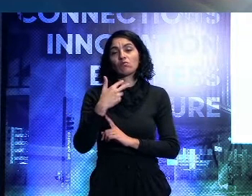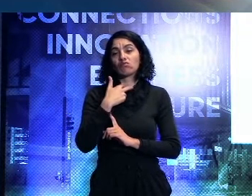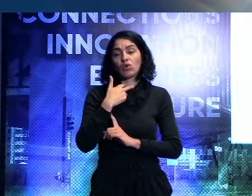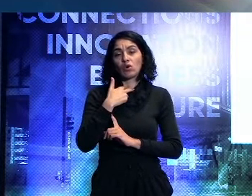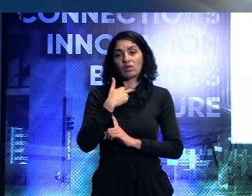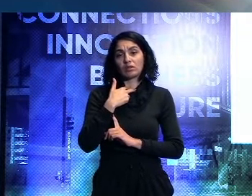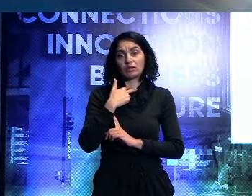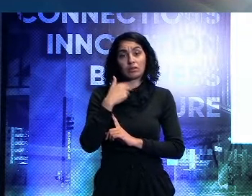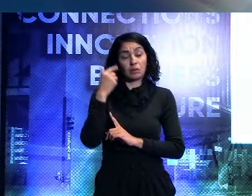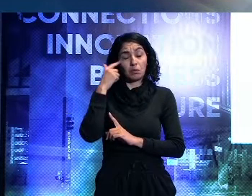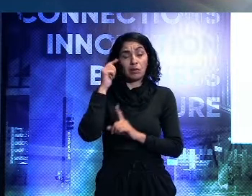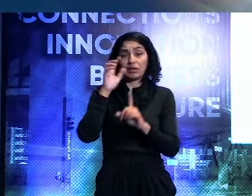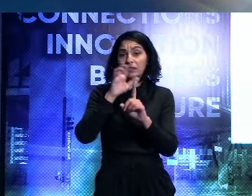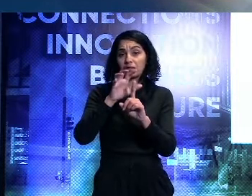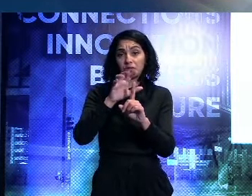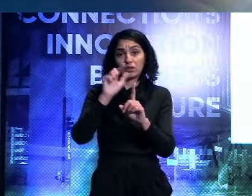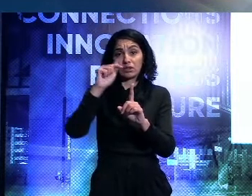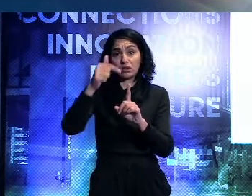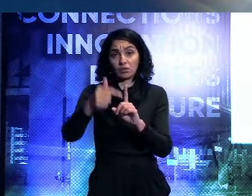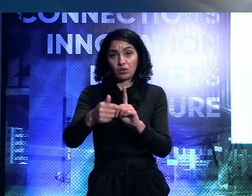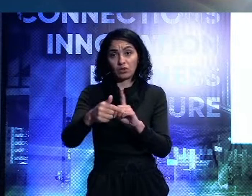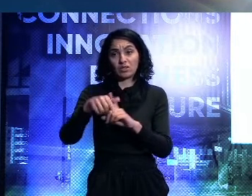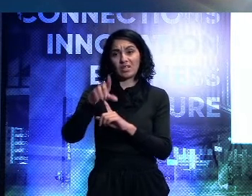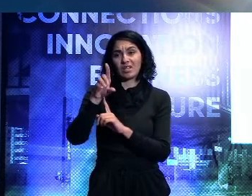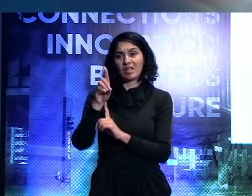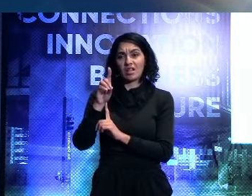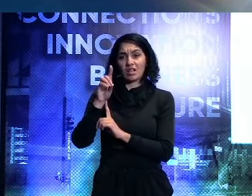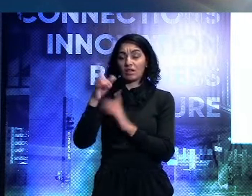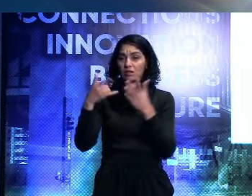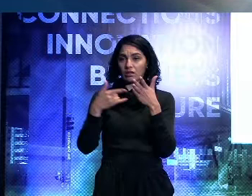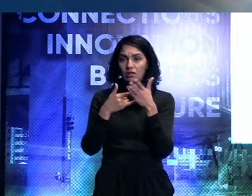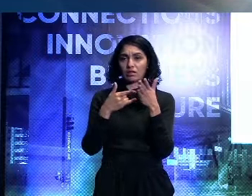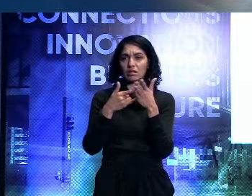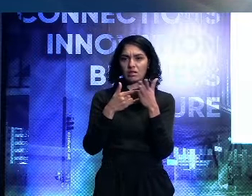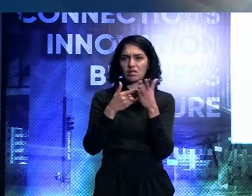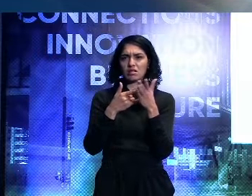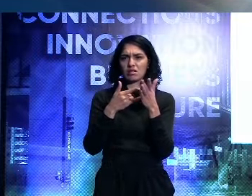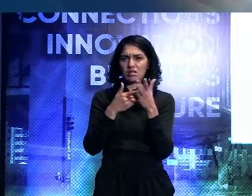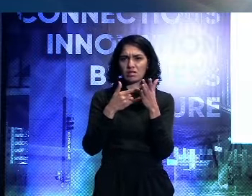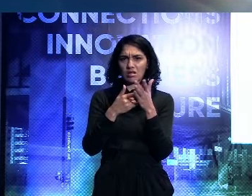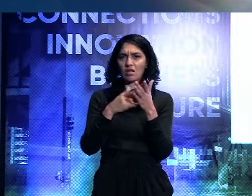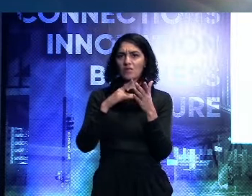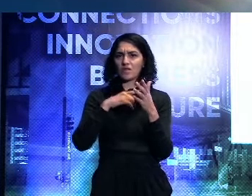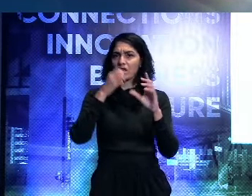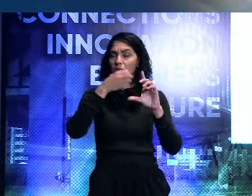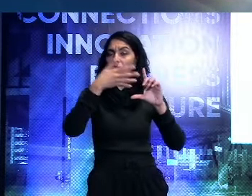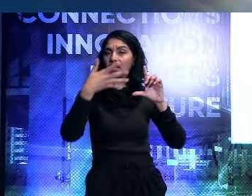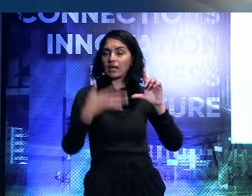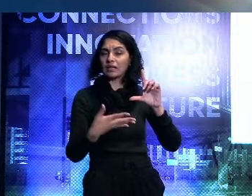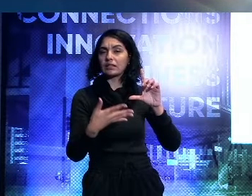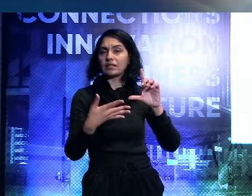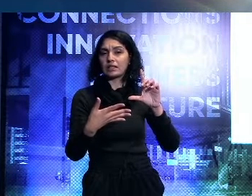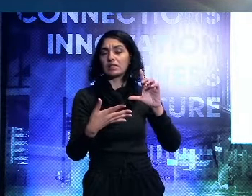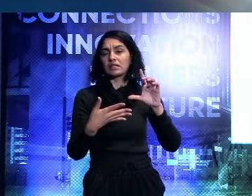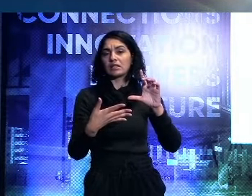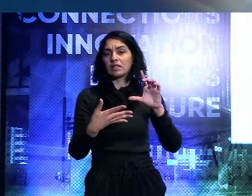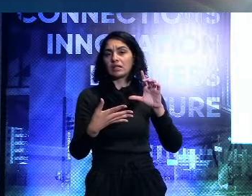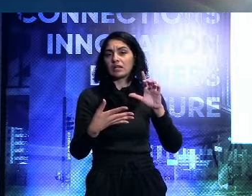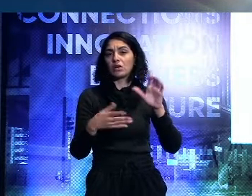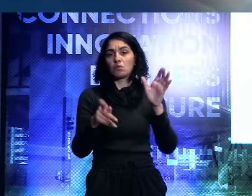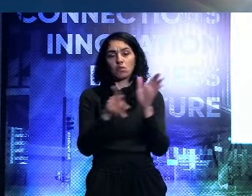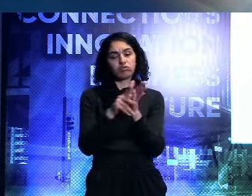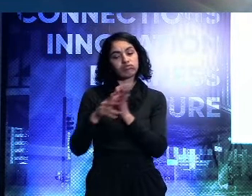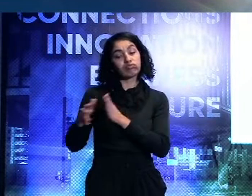não pensa nisso. Né? O dev ele tem uma característica de ir pelo caminho